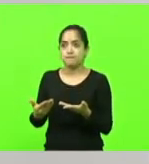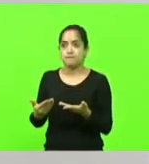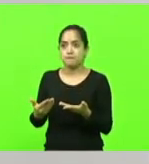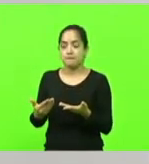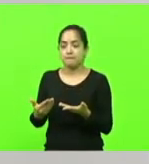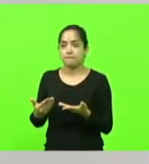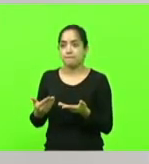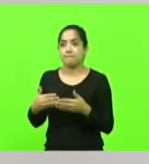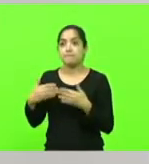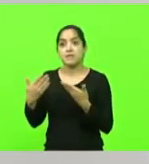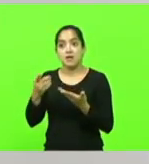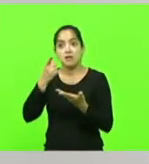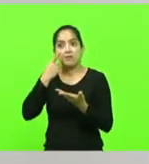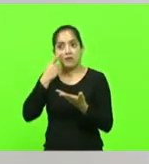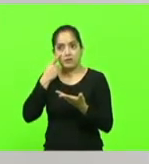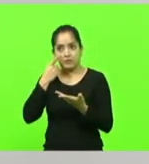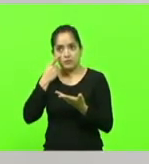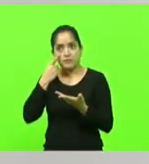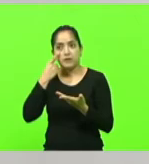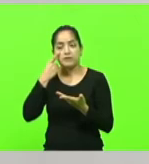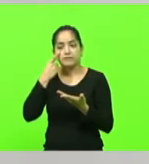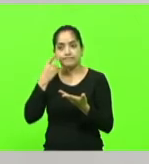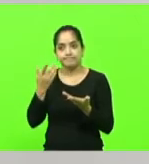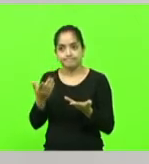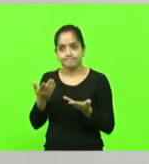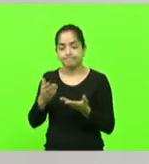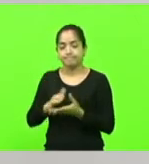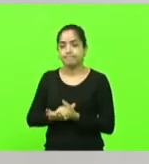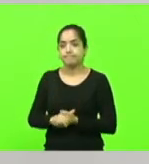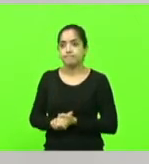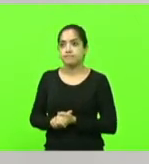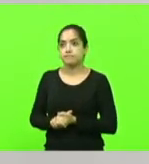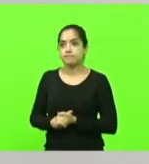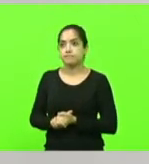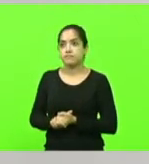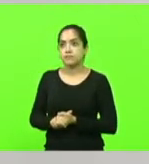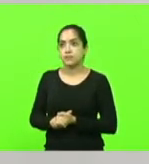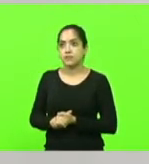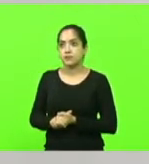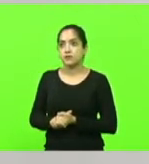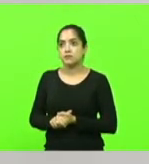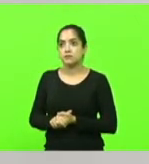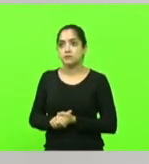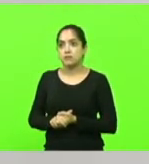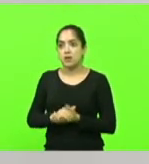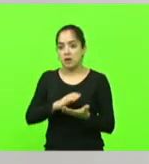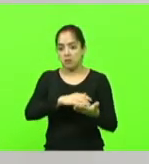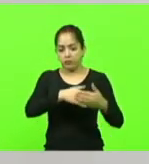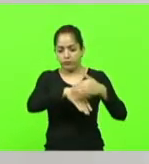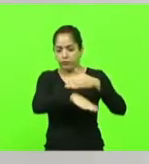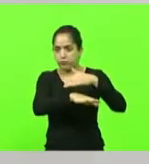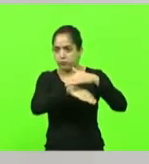E daí eu quero ver como é que vai sustentar. Tá? O caixa está cheio,